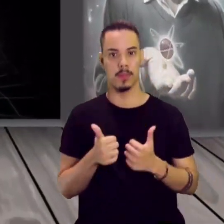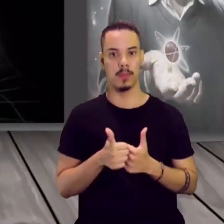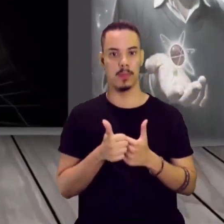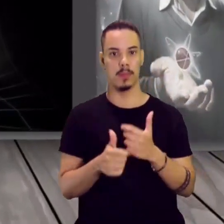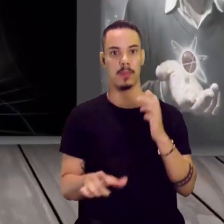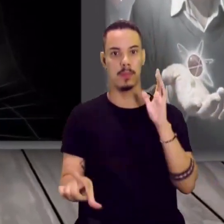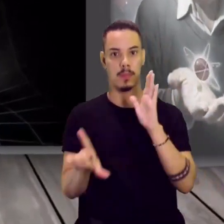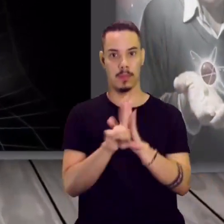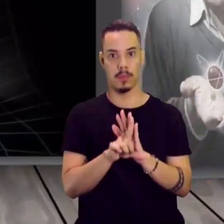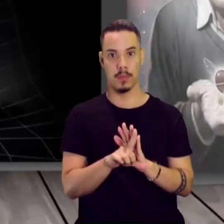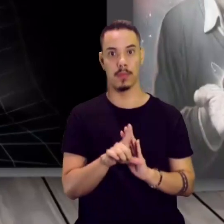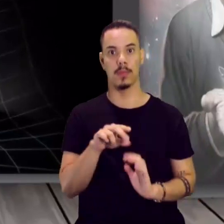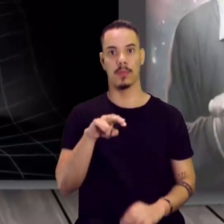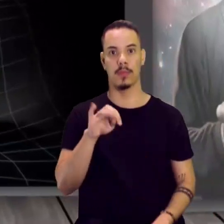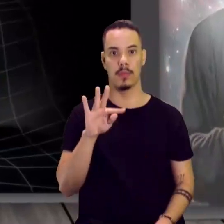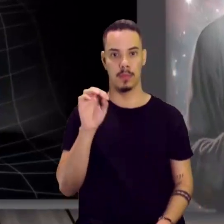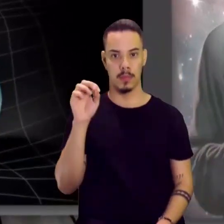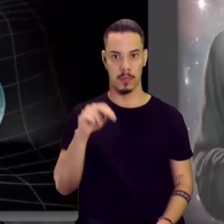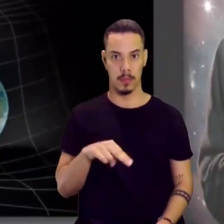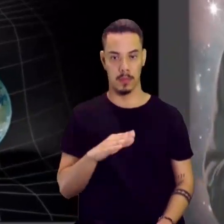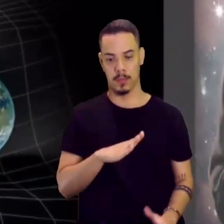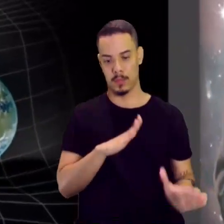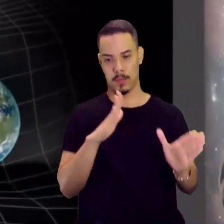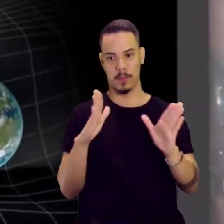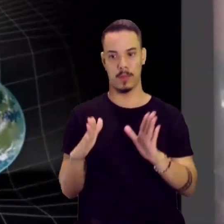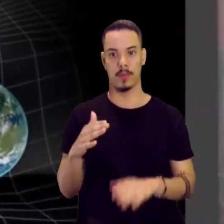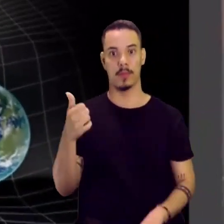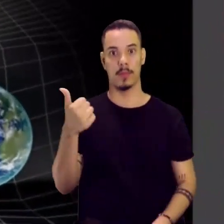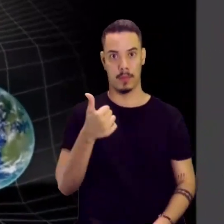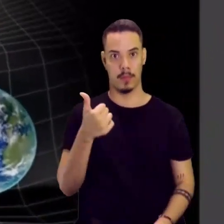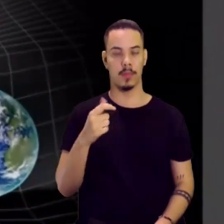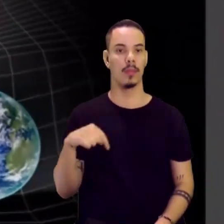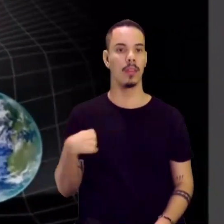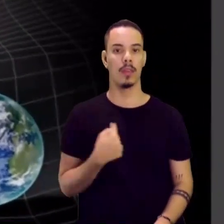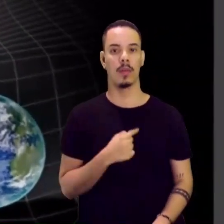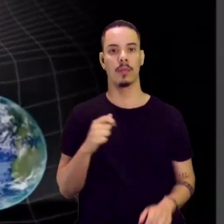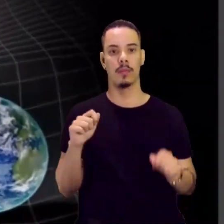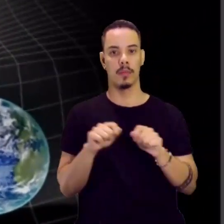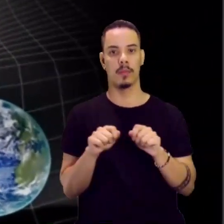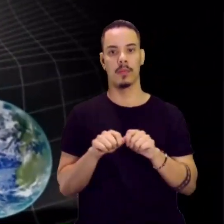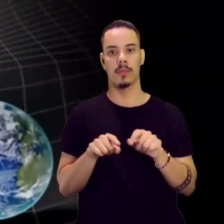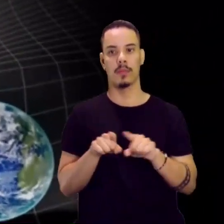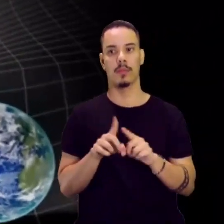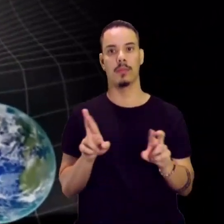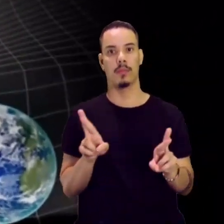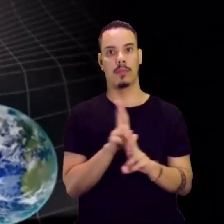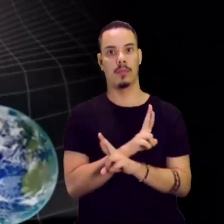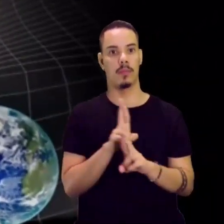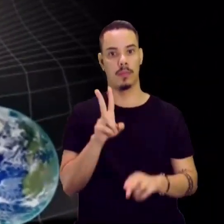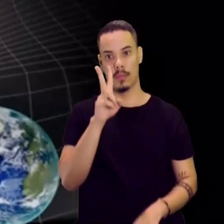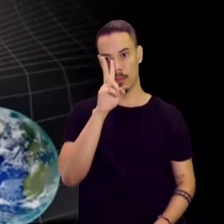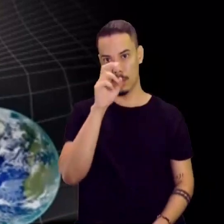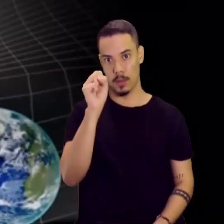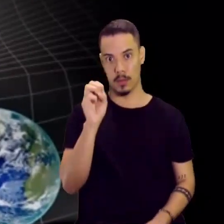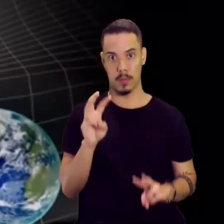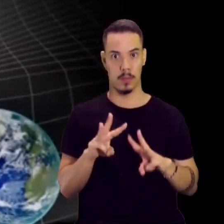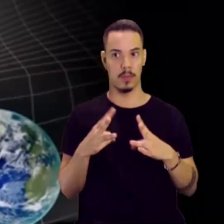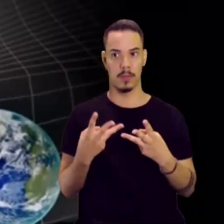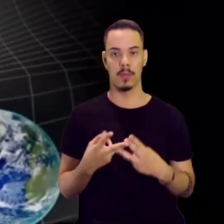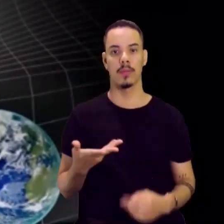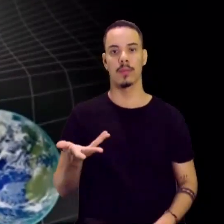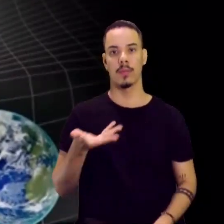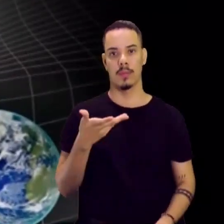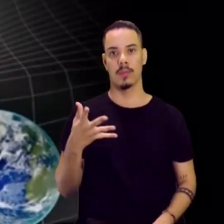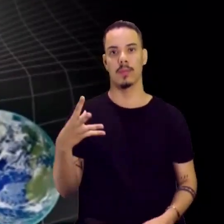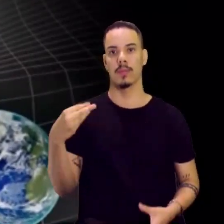segunda lei de Newton, parte 1, não foi isso, Décio? Justamente. E nós fizemos aí a relação entre força, massa e aceleração. E nós